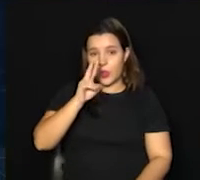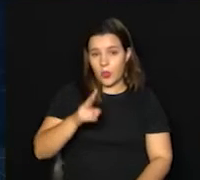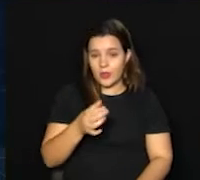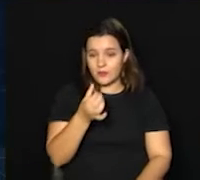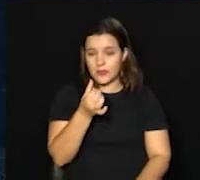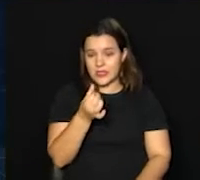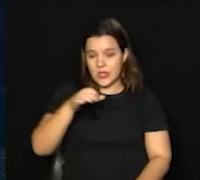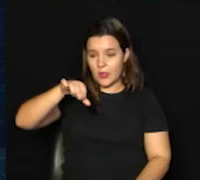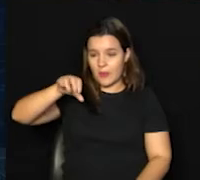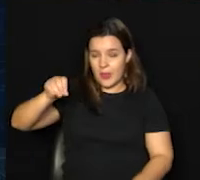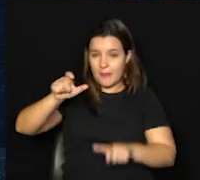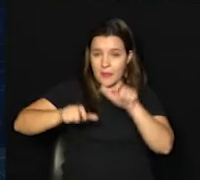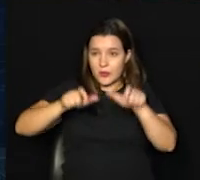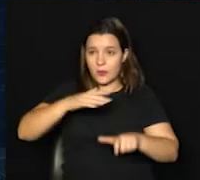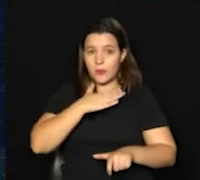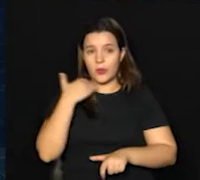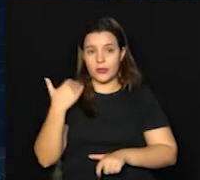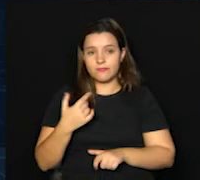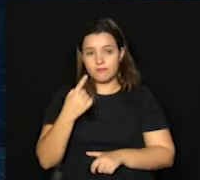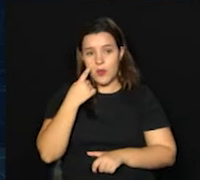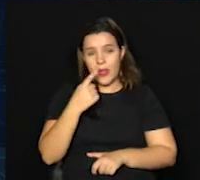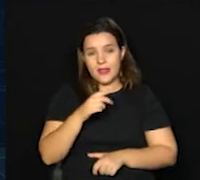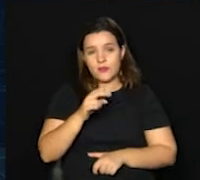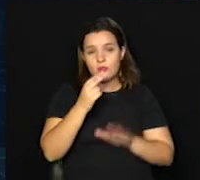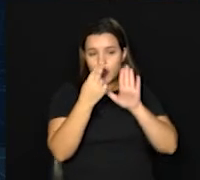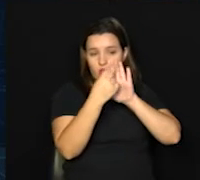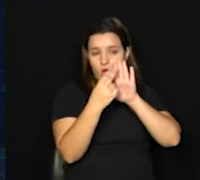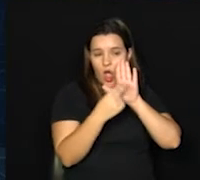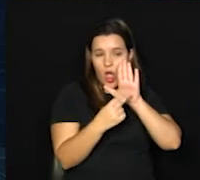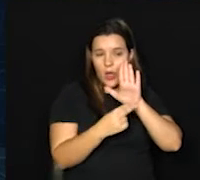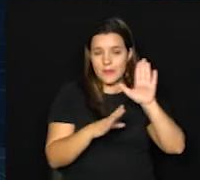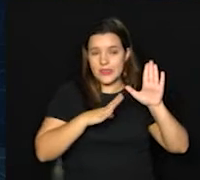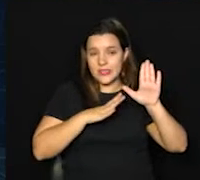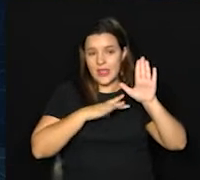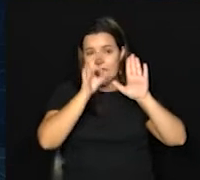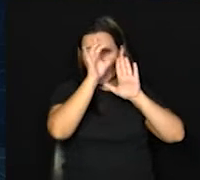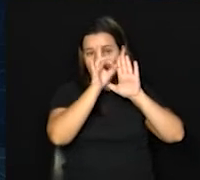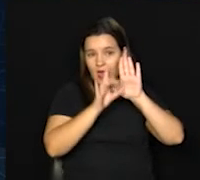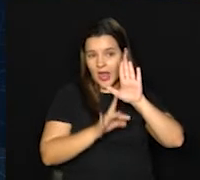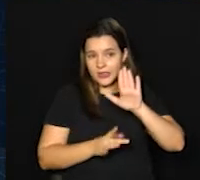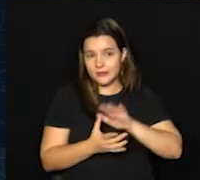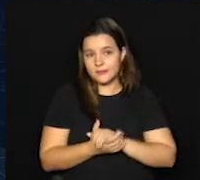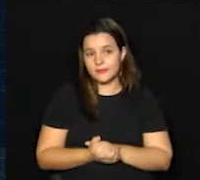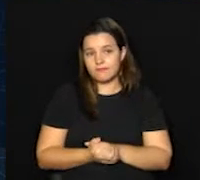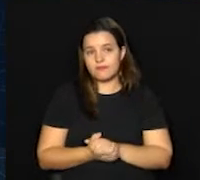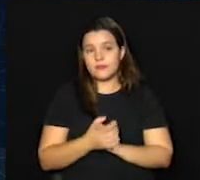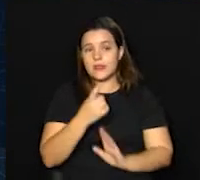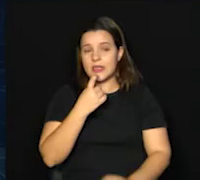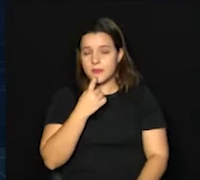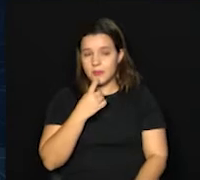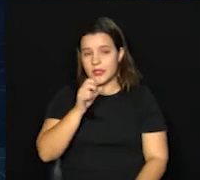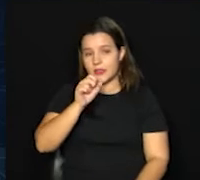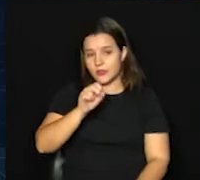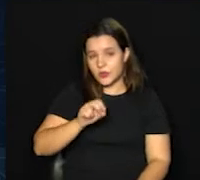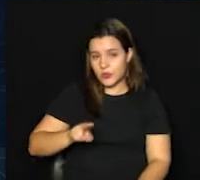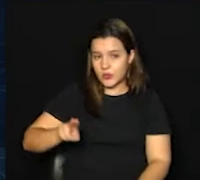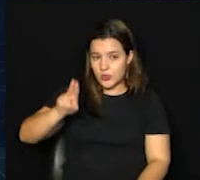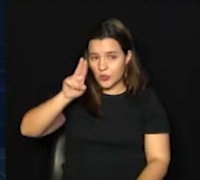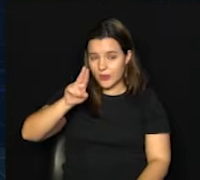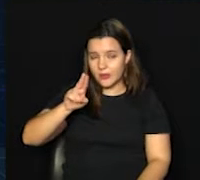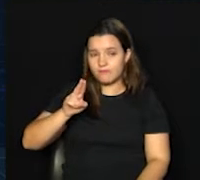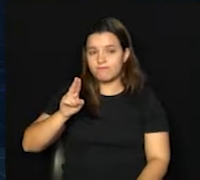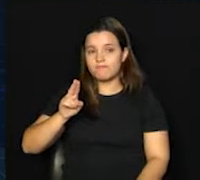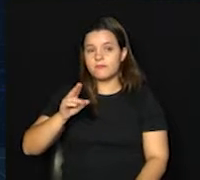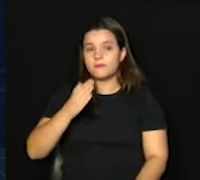2.690 mortes, sendo 1.253 até esta terça-feira em Campinas, seguida de Sumaré com